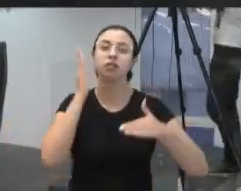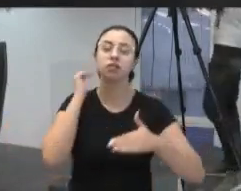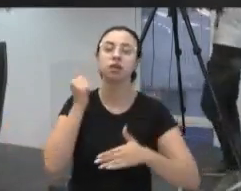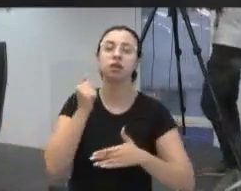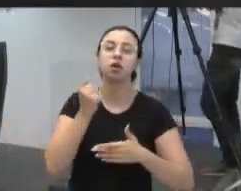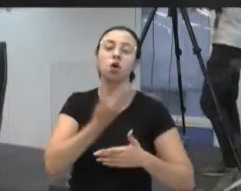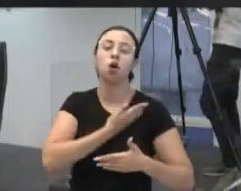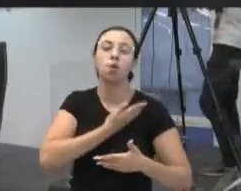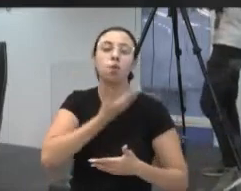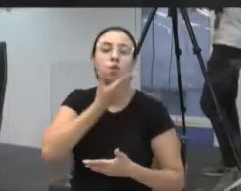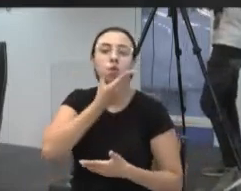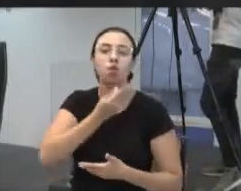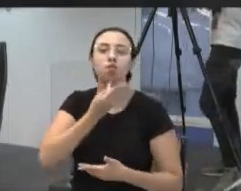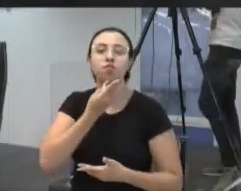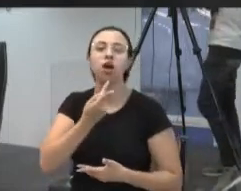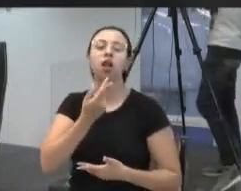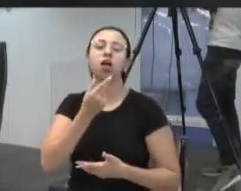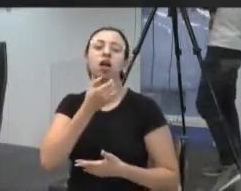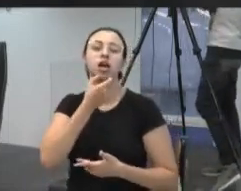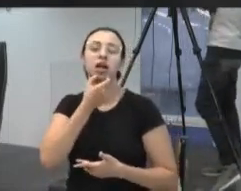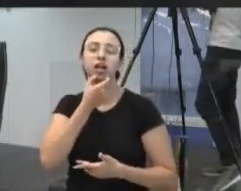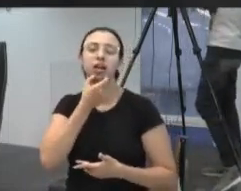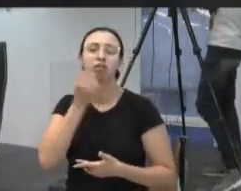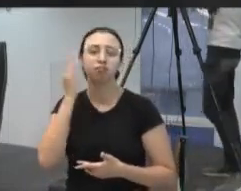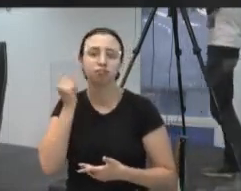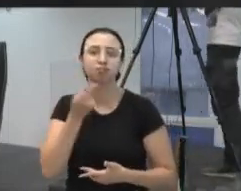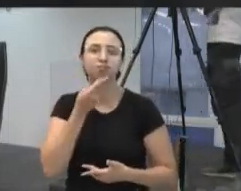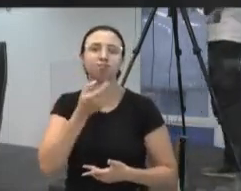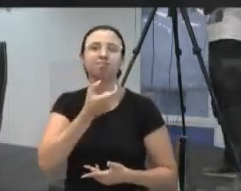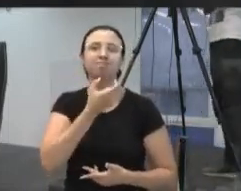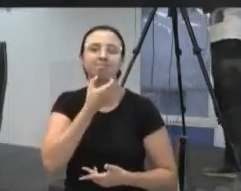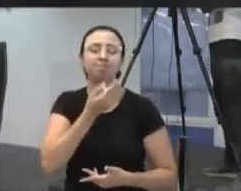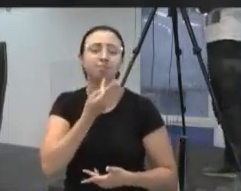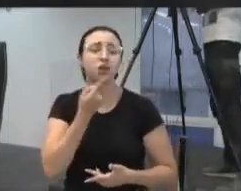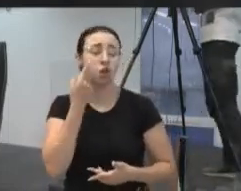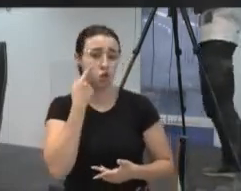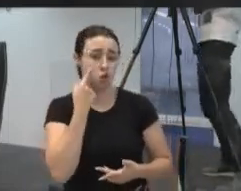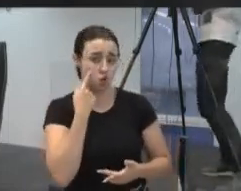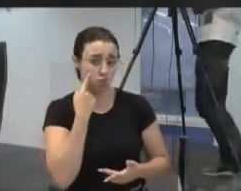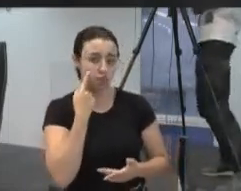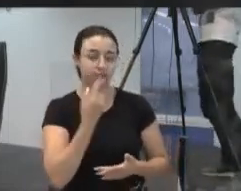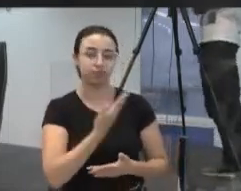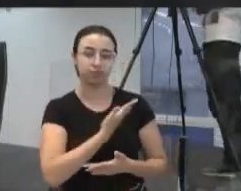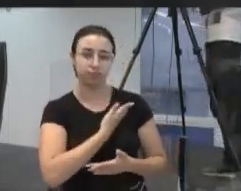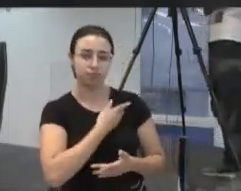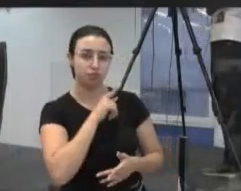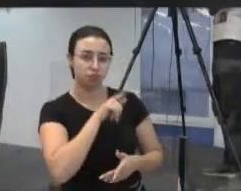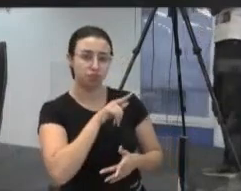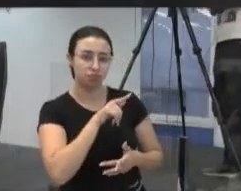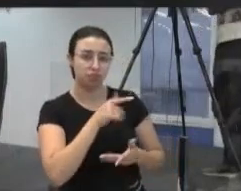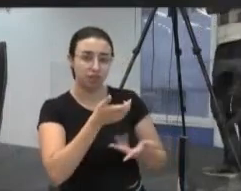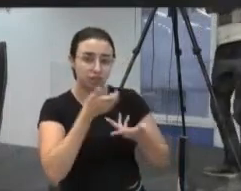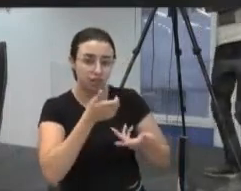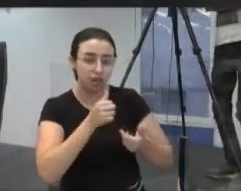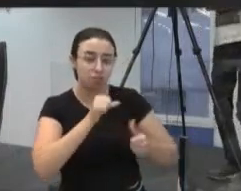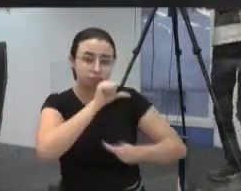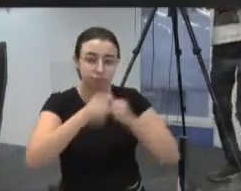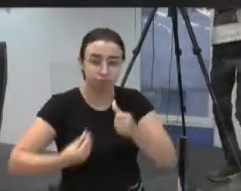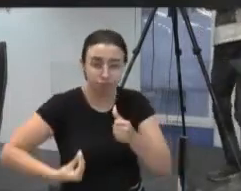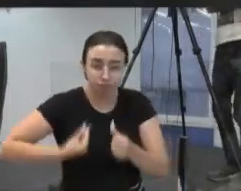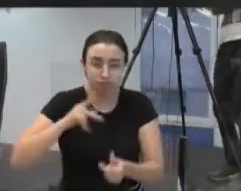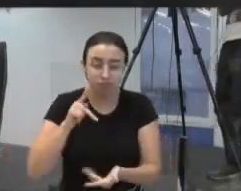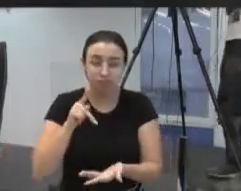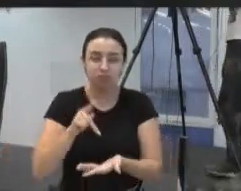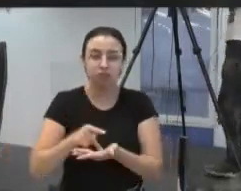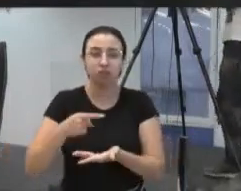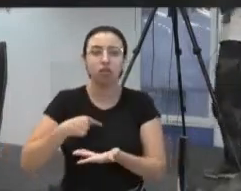porque eu tenho muitos amigos nos Estados Unidos, e falei assim, olha, se você realmente quiser mudar de vida,